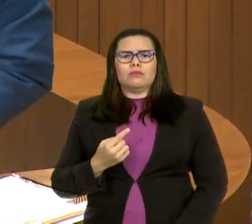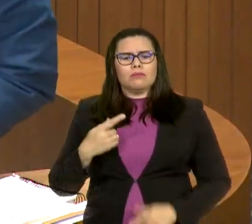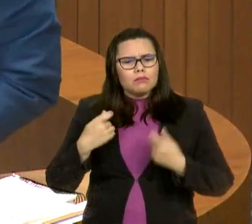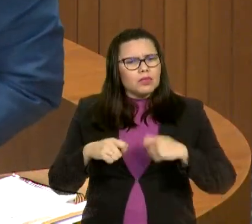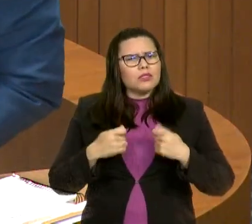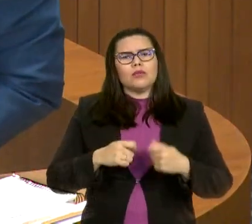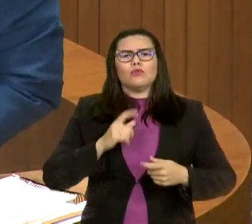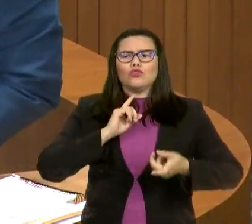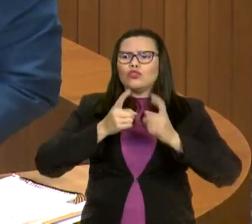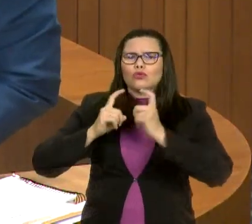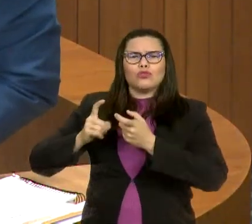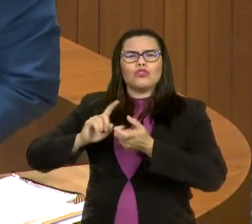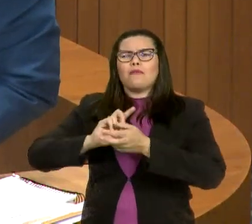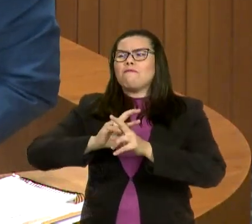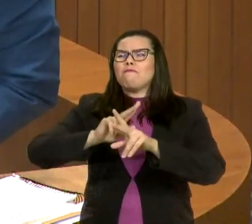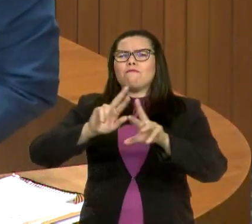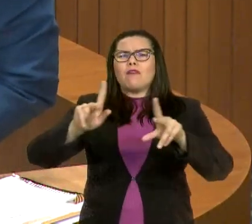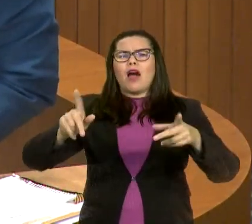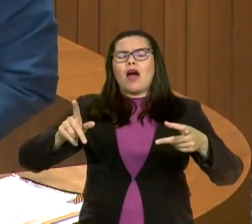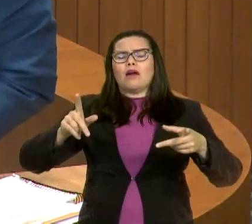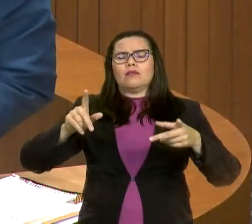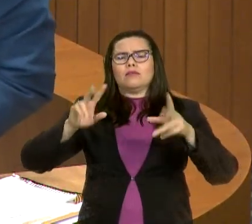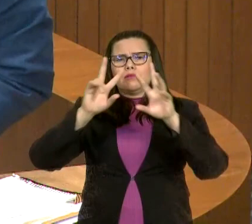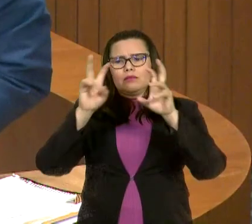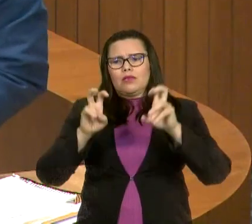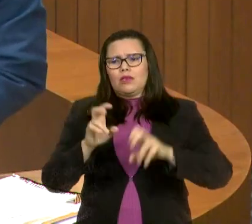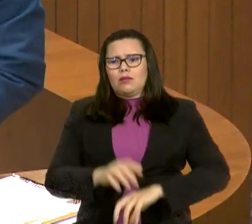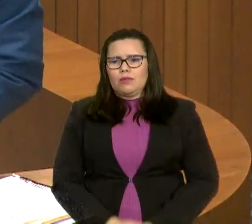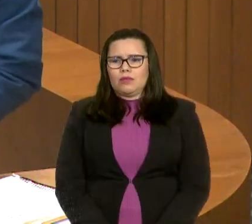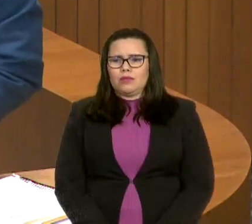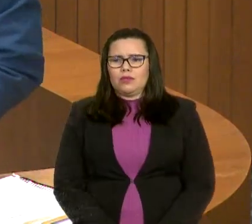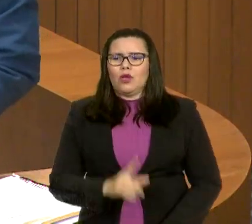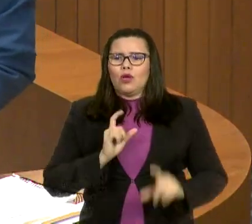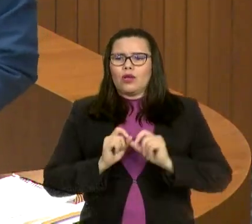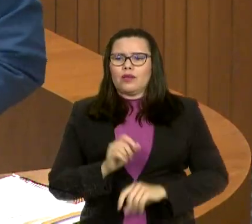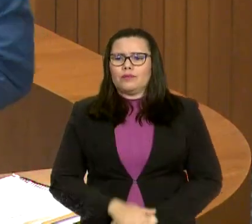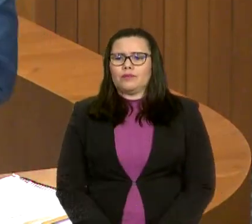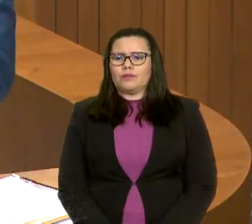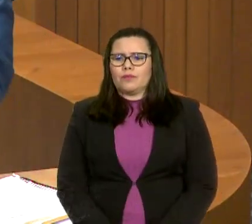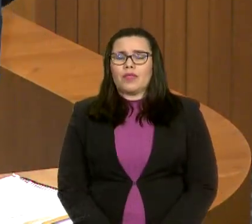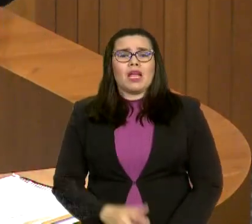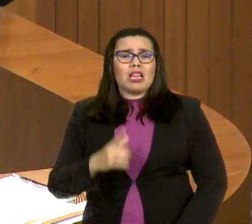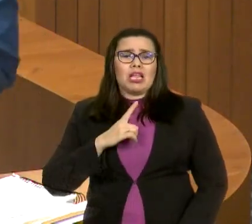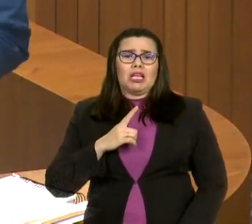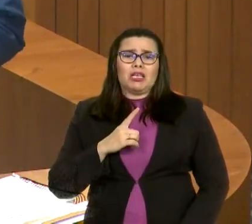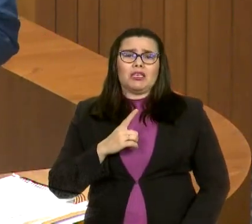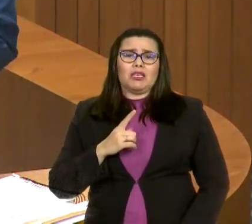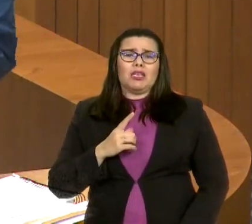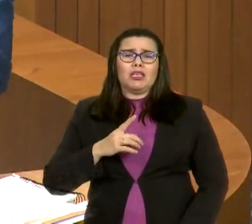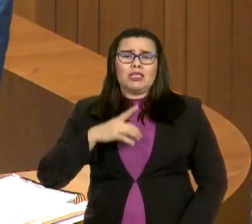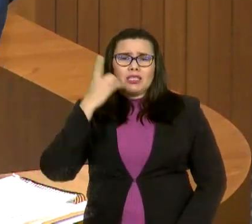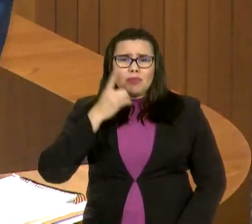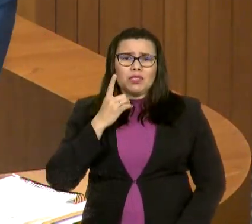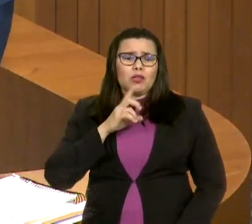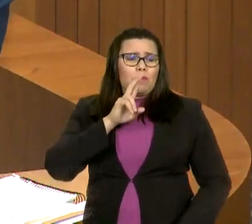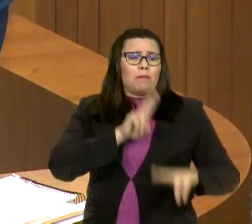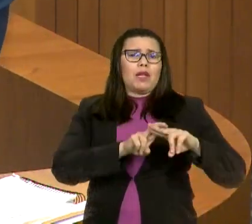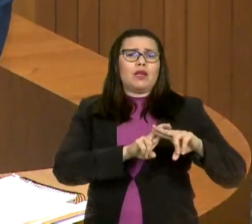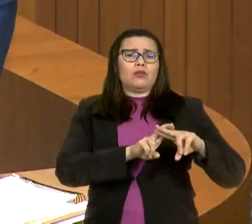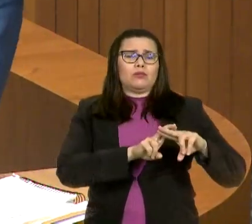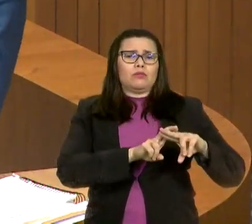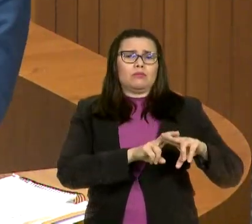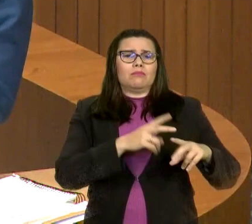que prenderam um deputado agora que deixou de ser deputado por crime de opinião. Está preso lá, vai ser preso. E o